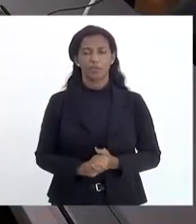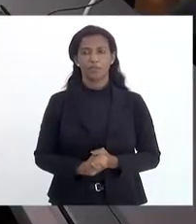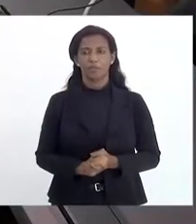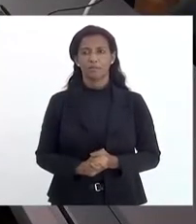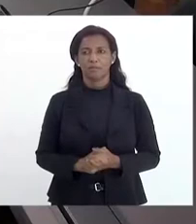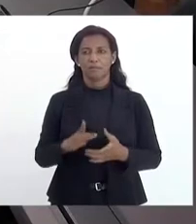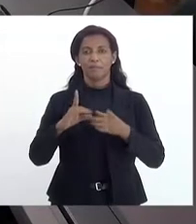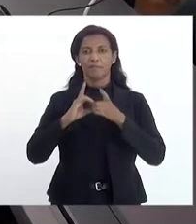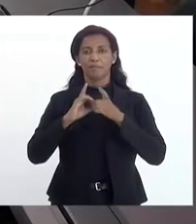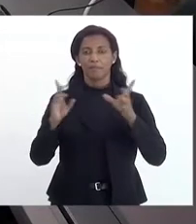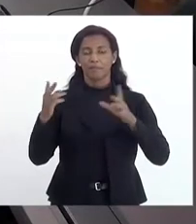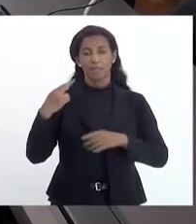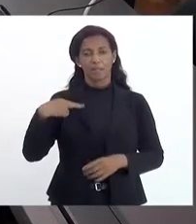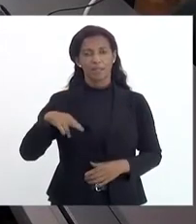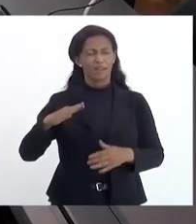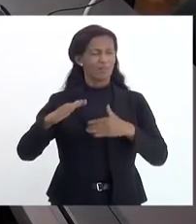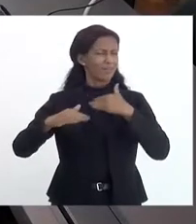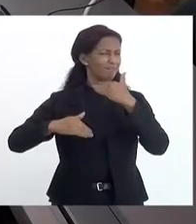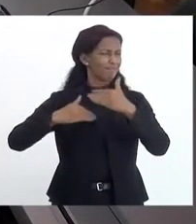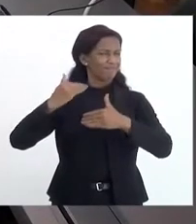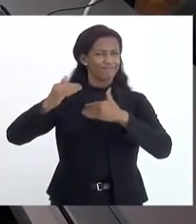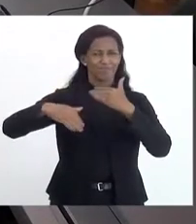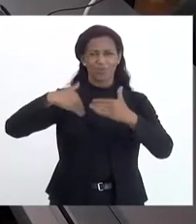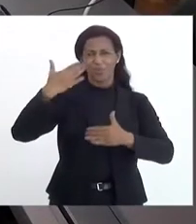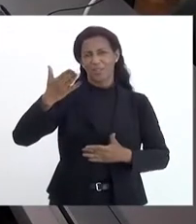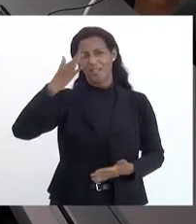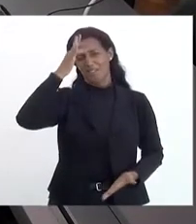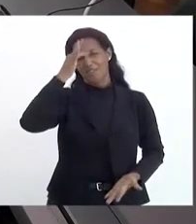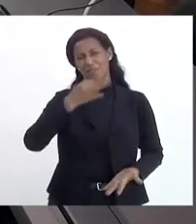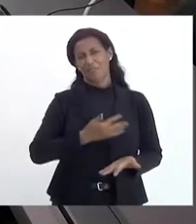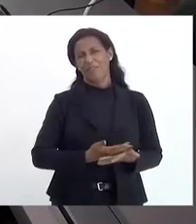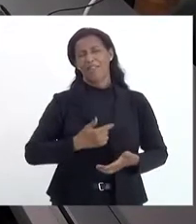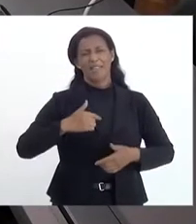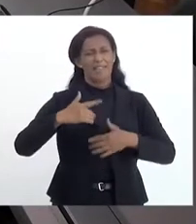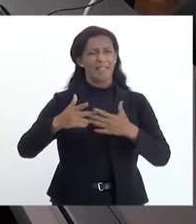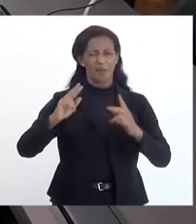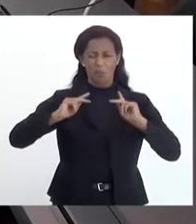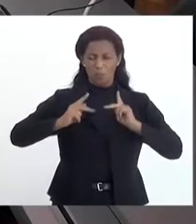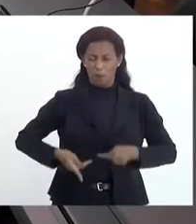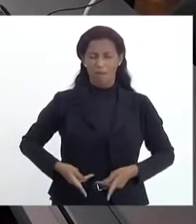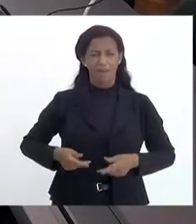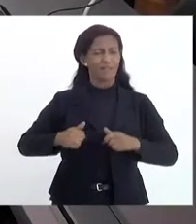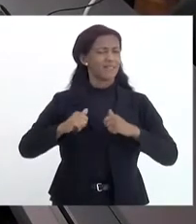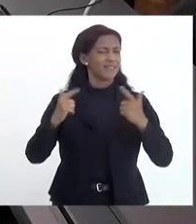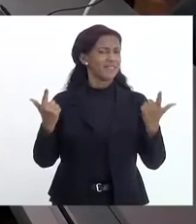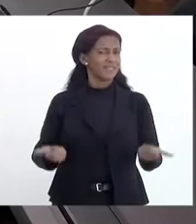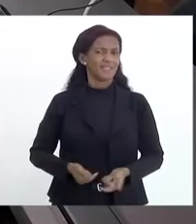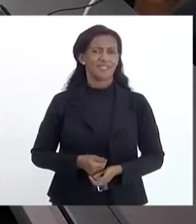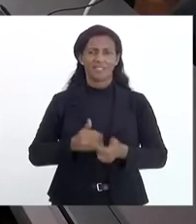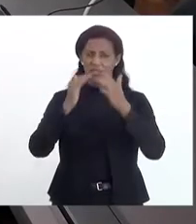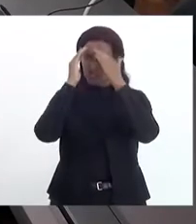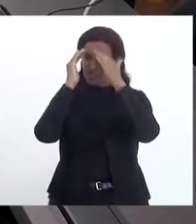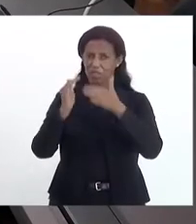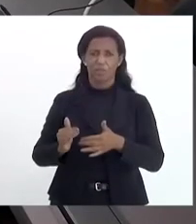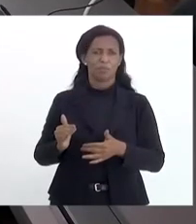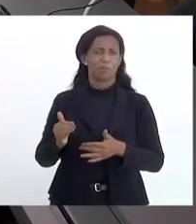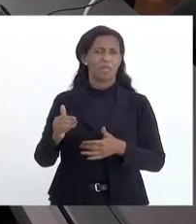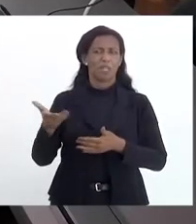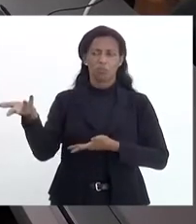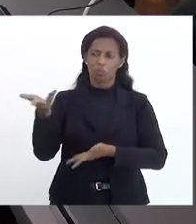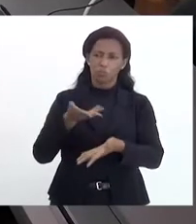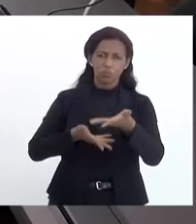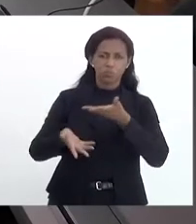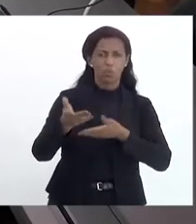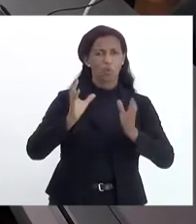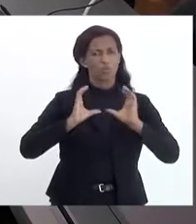liberdade religiosa. Ela vai muito além da questão de crença, ela é uma questão humanitária, ela é uma questão de respeito ao outro, ao